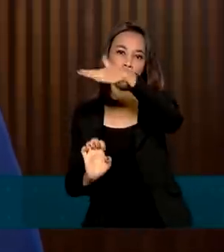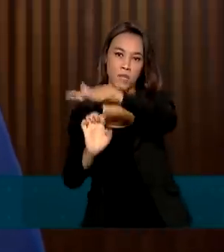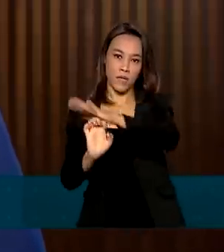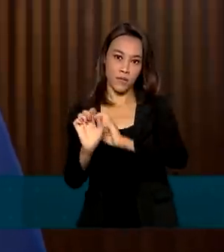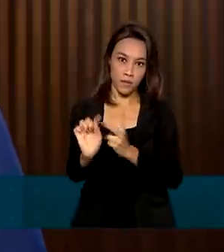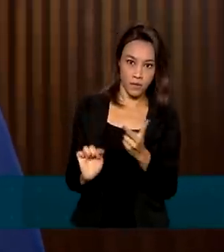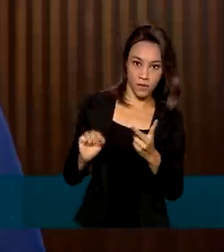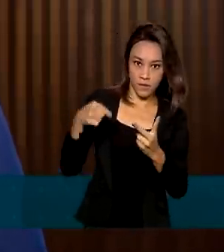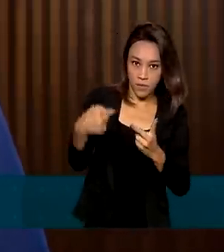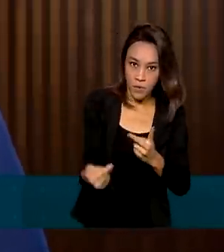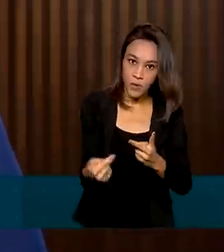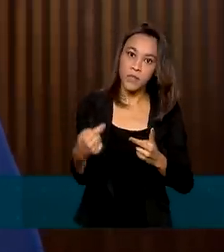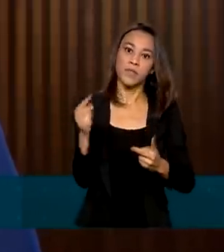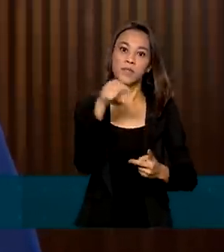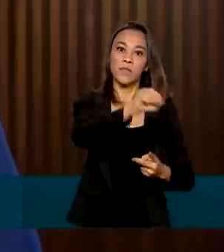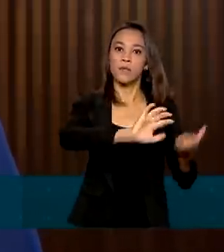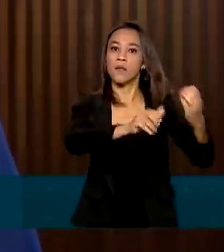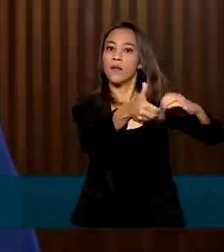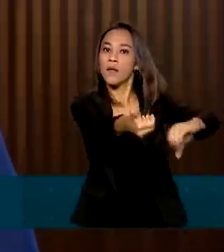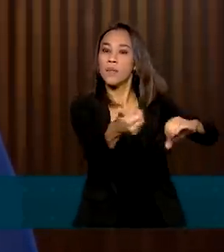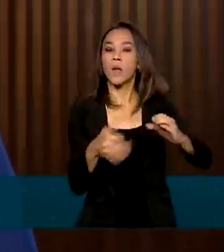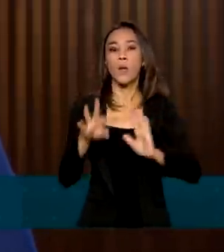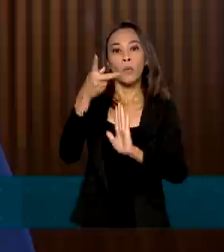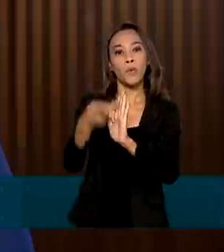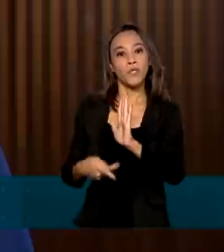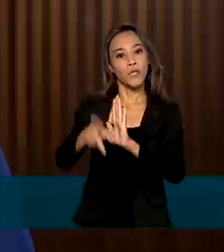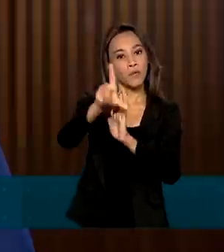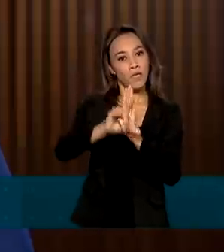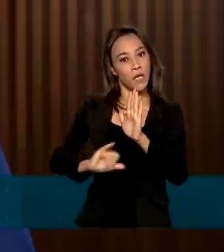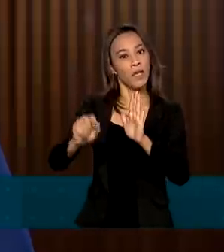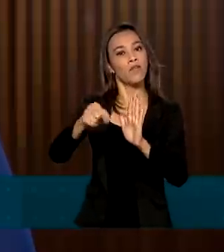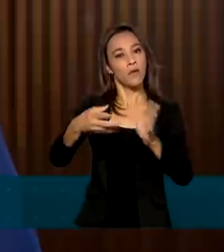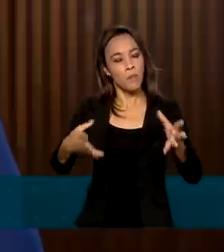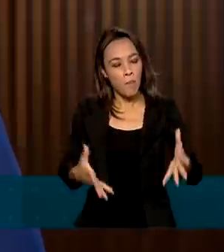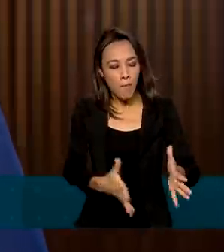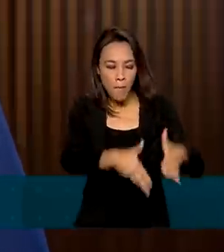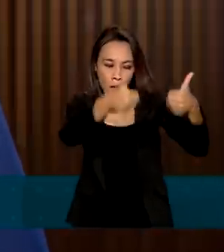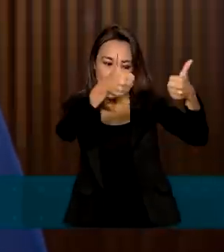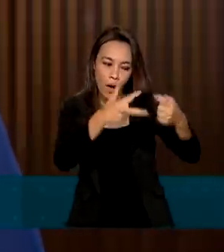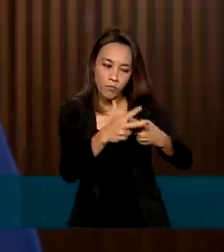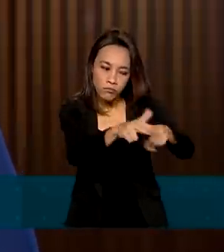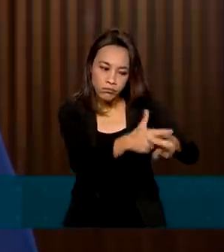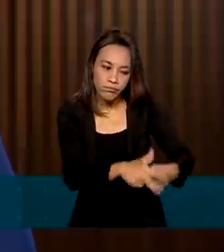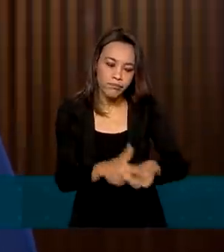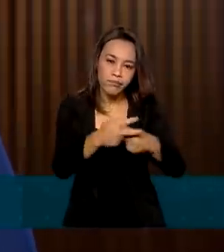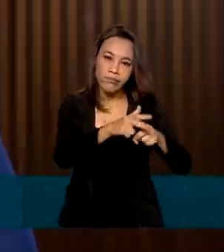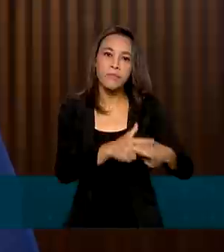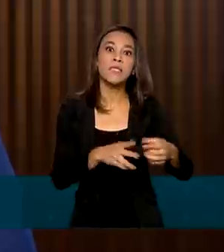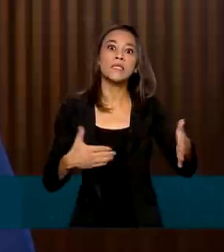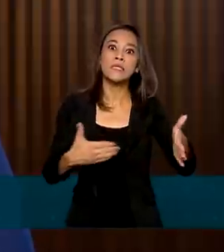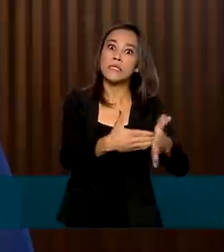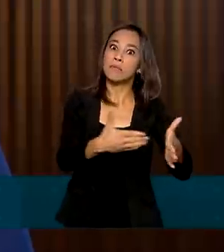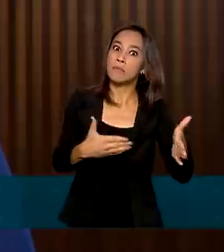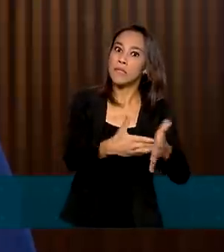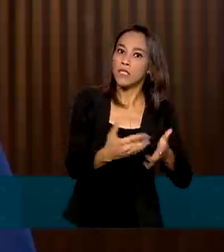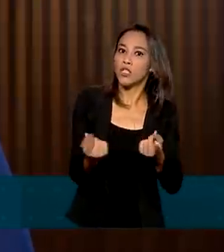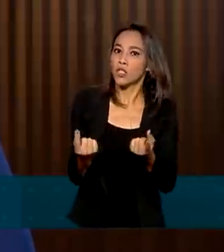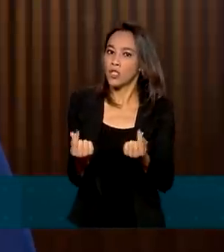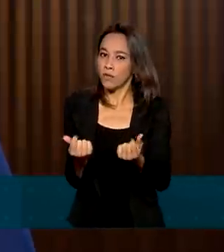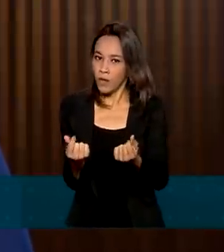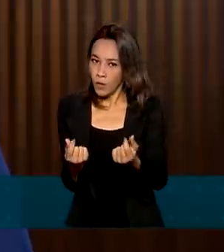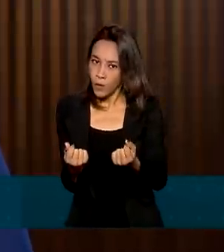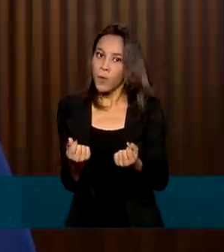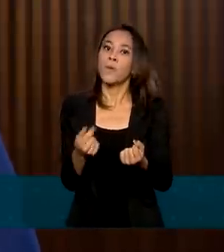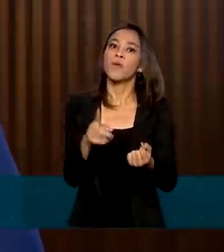Depois, na Câmara, o projeto de lei dos correios foi aprimorado, estabelecendo limites de preço e uma